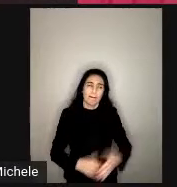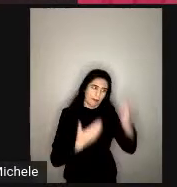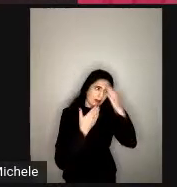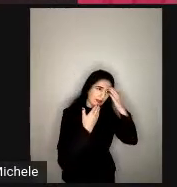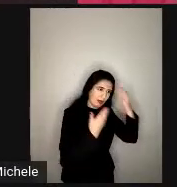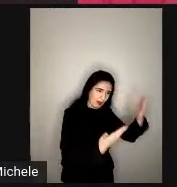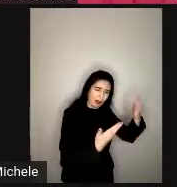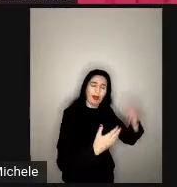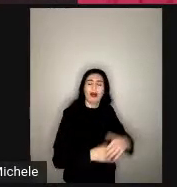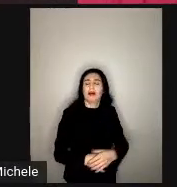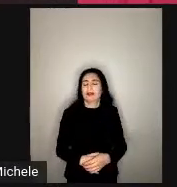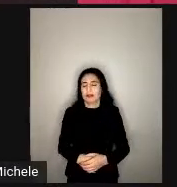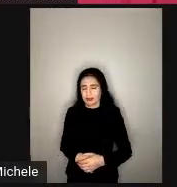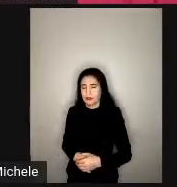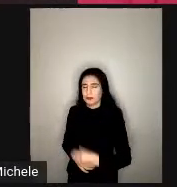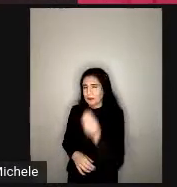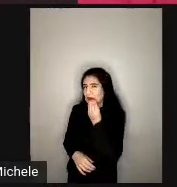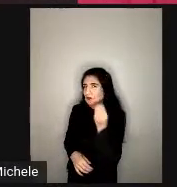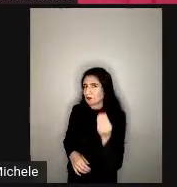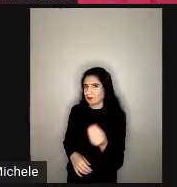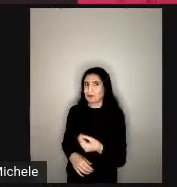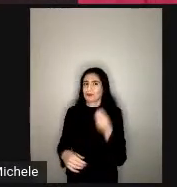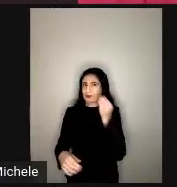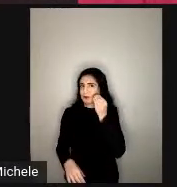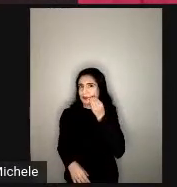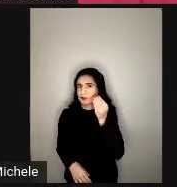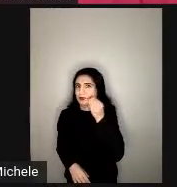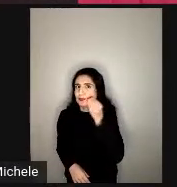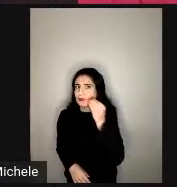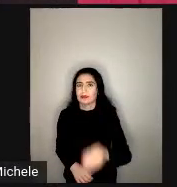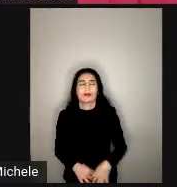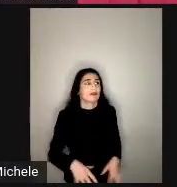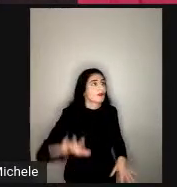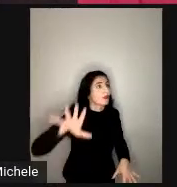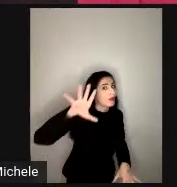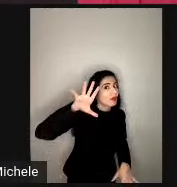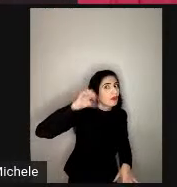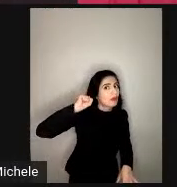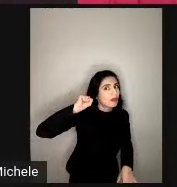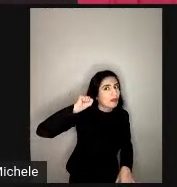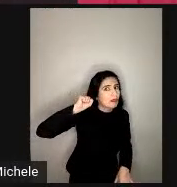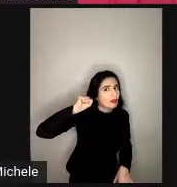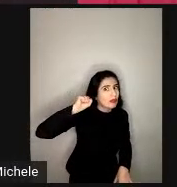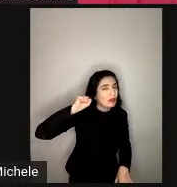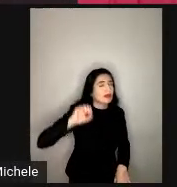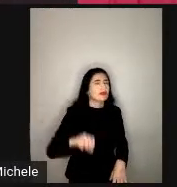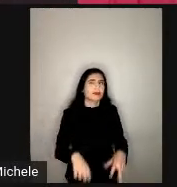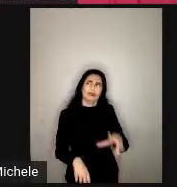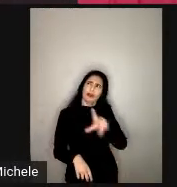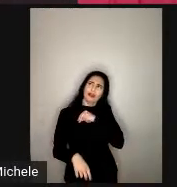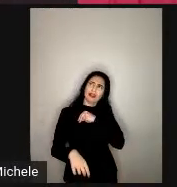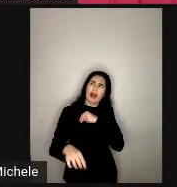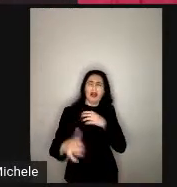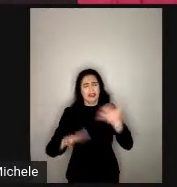aí. Eu escutei várias coisas que vocês falaram e é gozado que às vezes a experiência da gente é um pouco diferente. Assim, eu vi